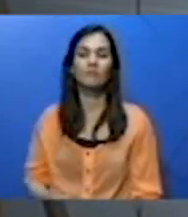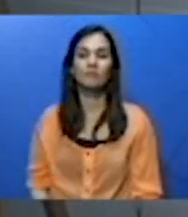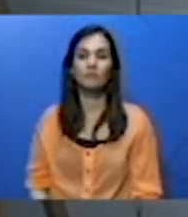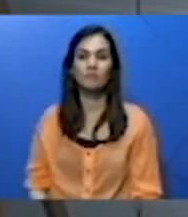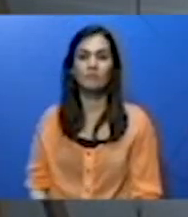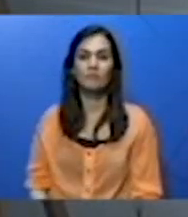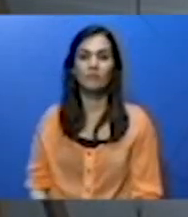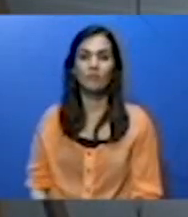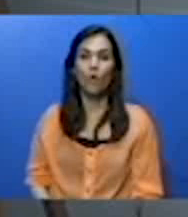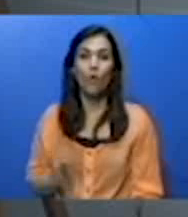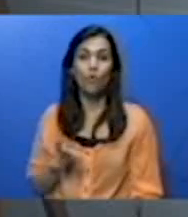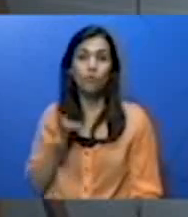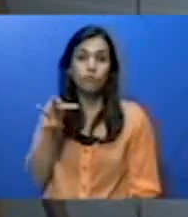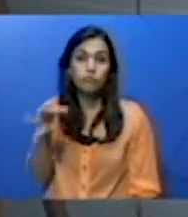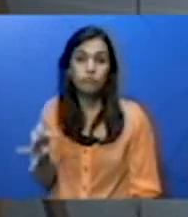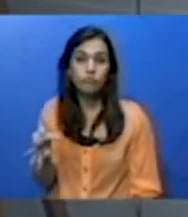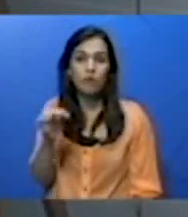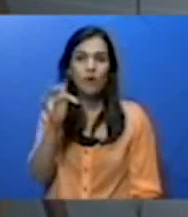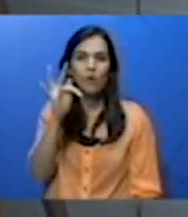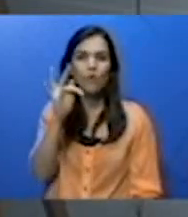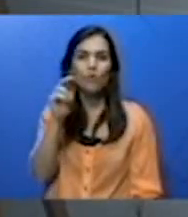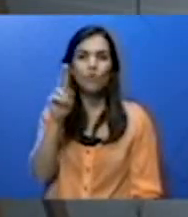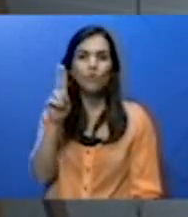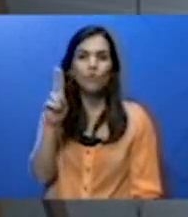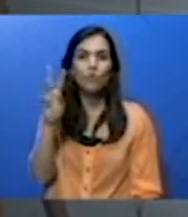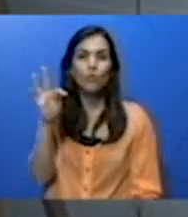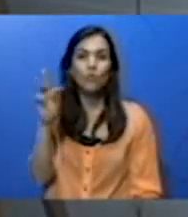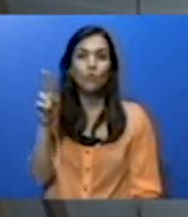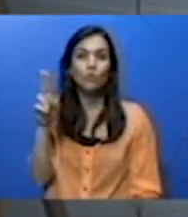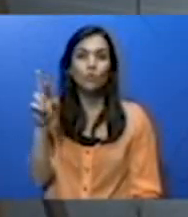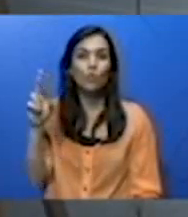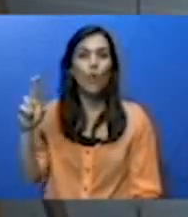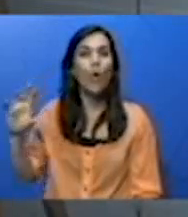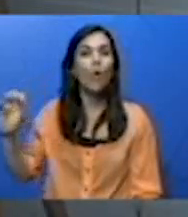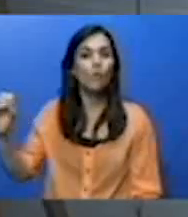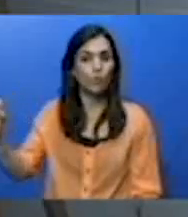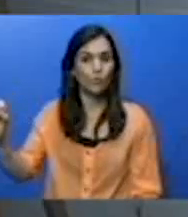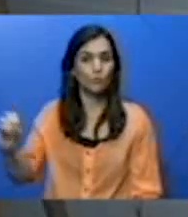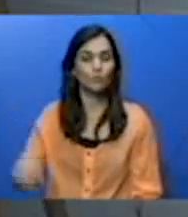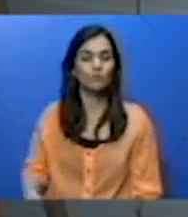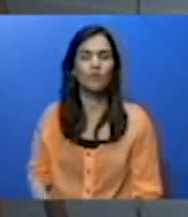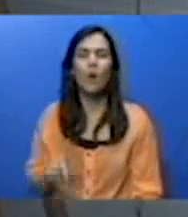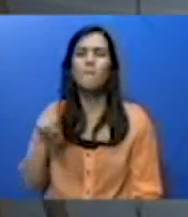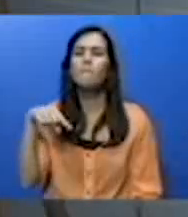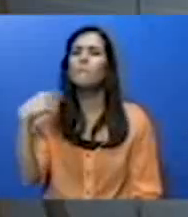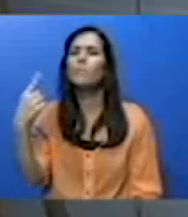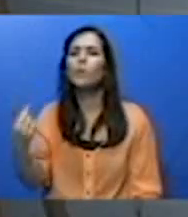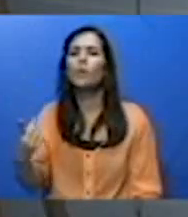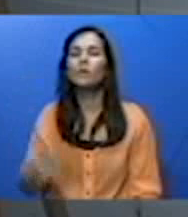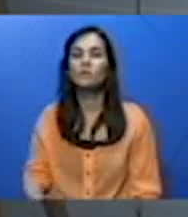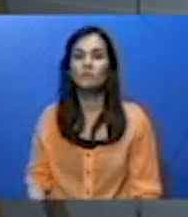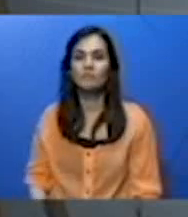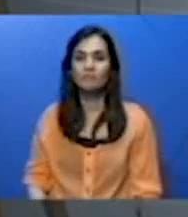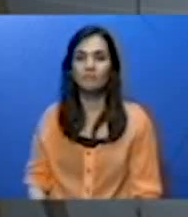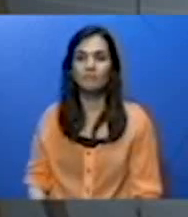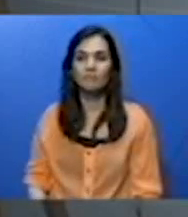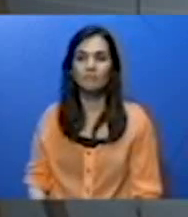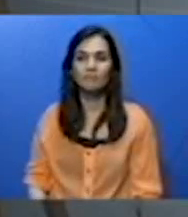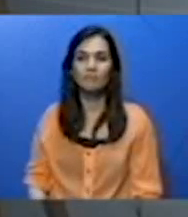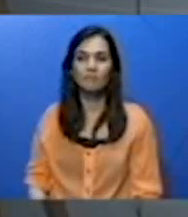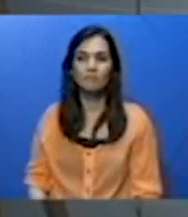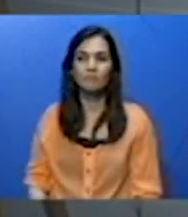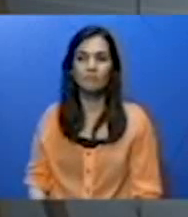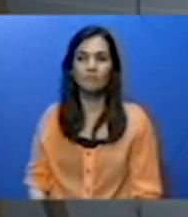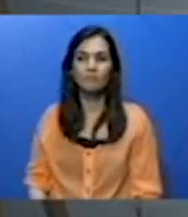que somos o futuro. Muito bem. Próximo, Clarinha. Na